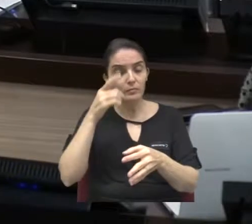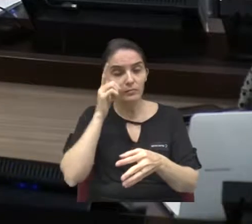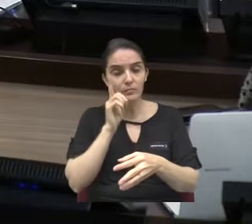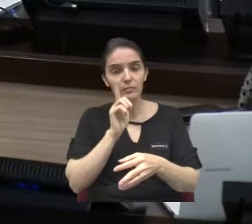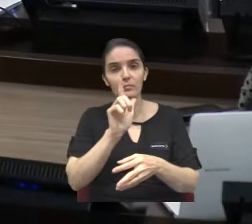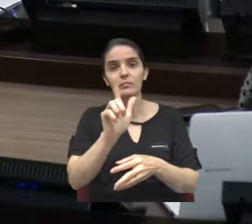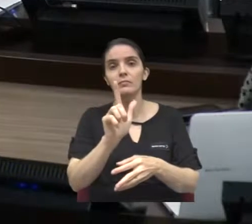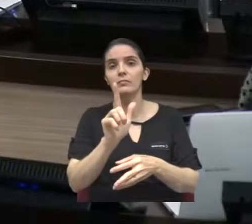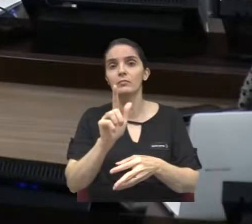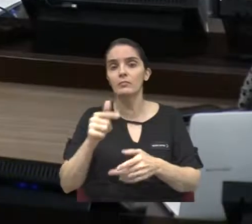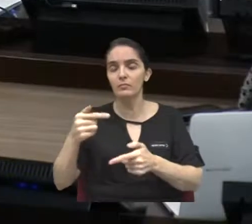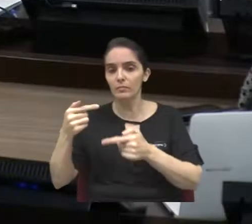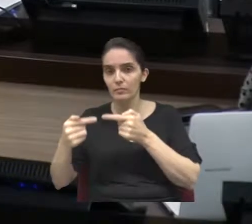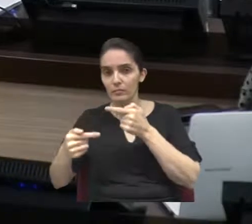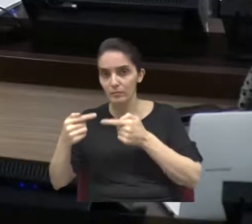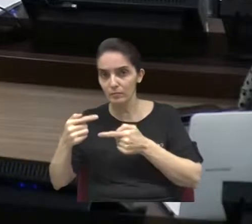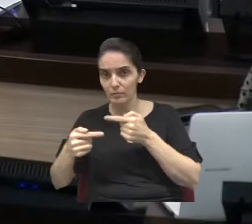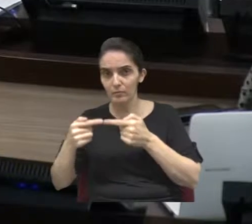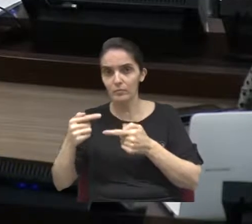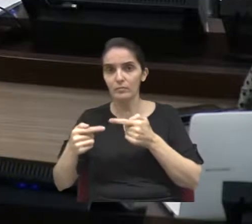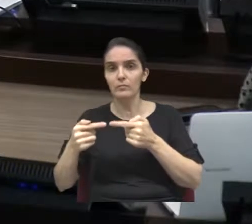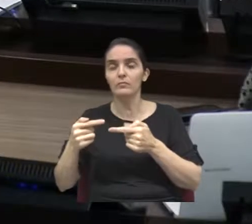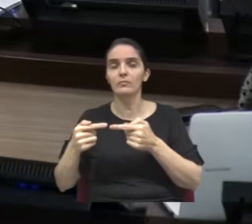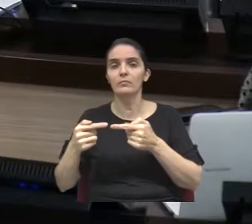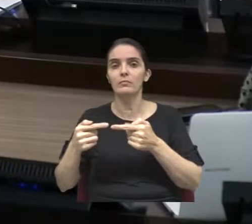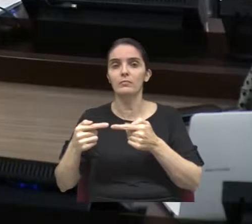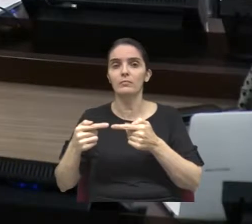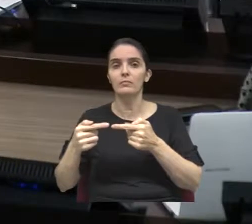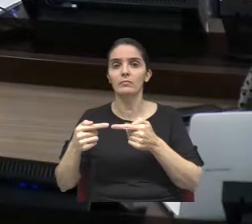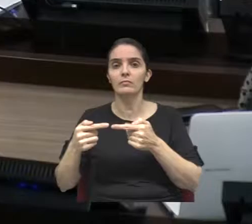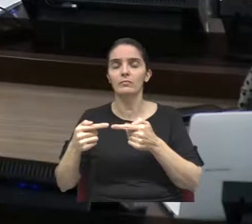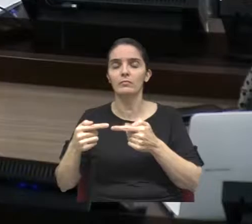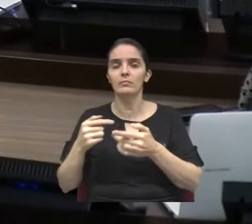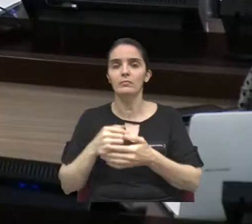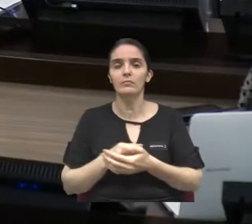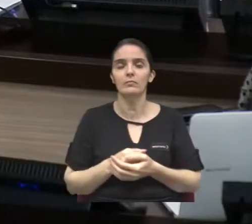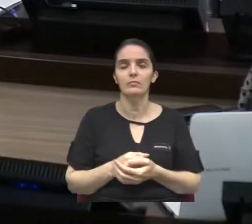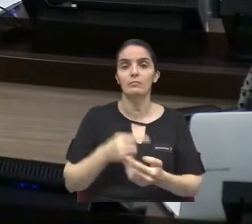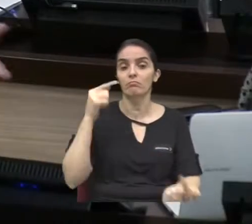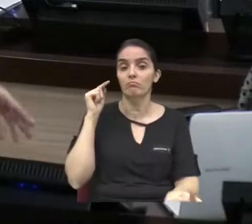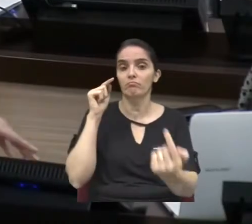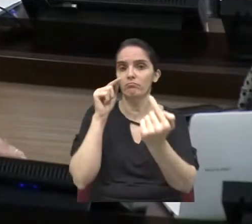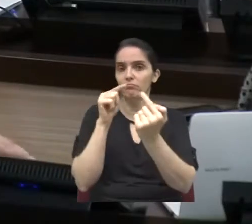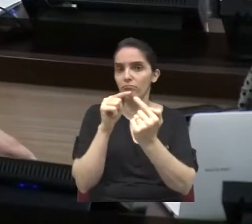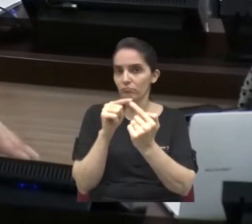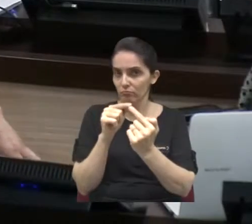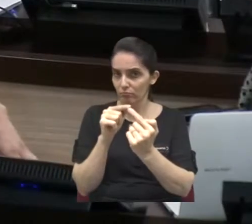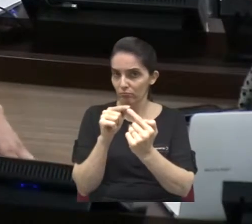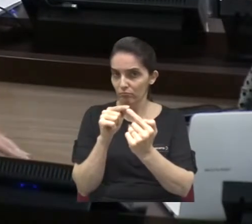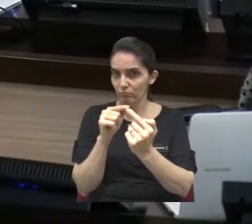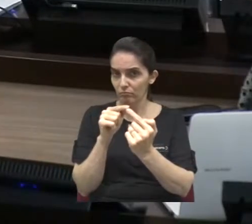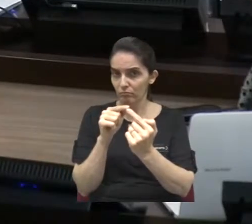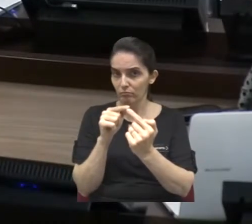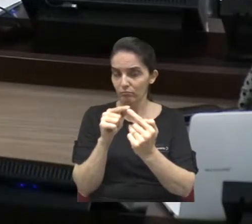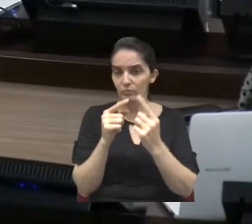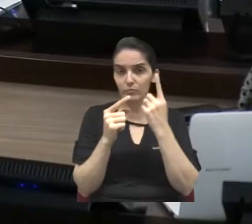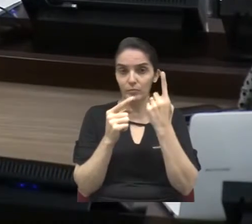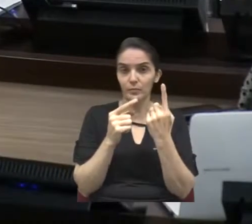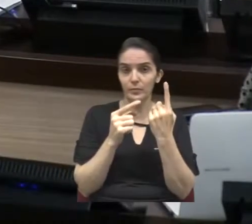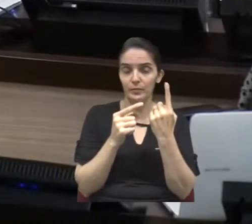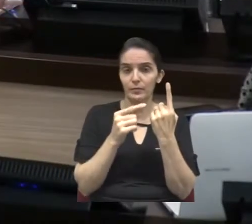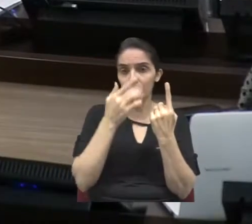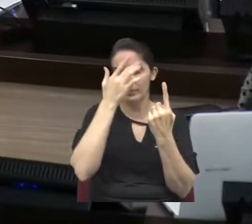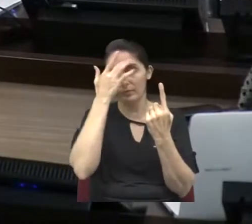discutida com maior ênfase pelo prisma da possibilidade de um membro que não